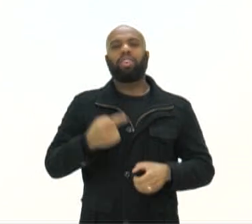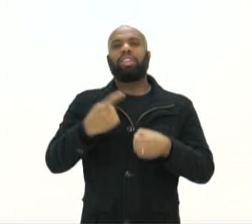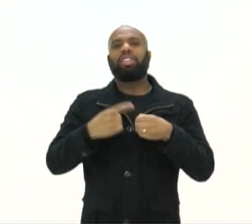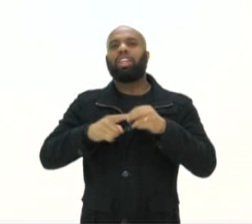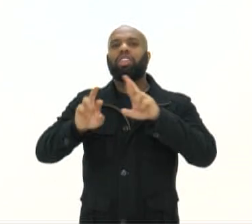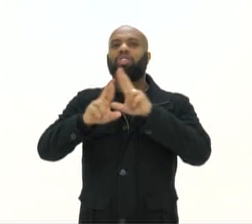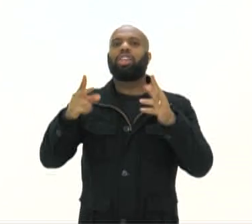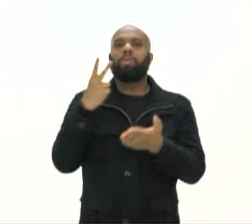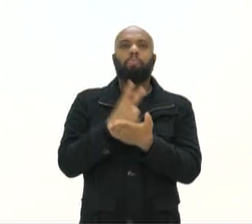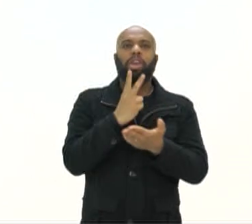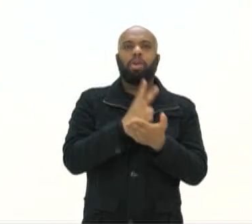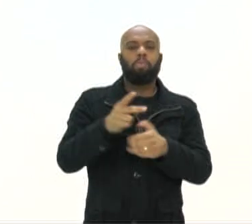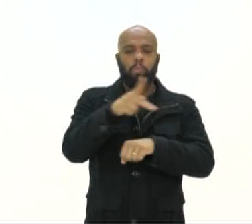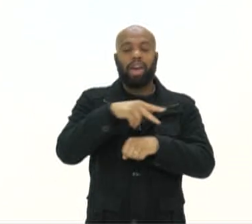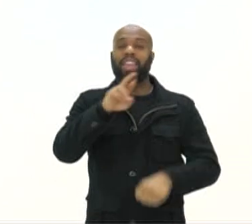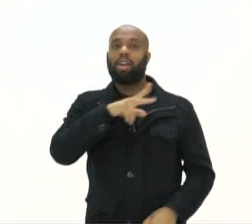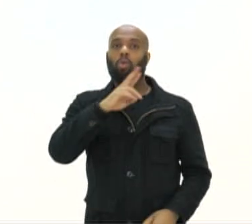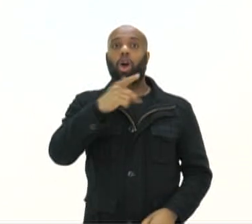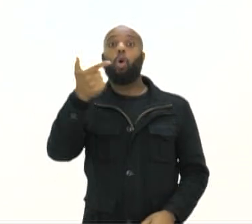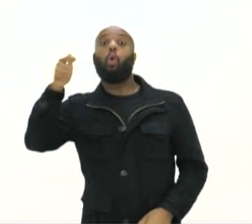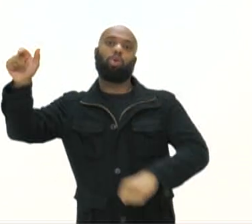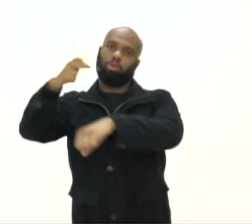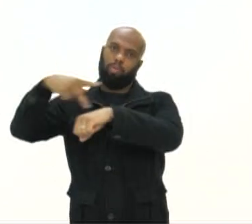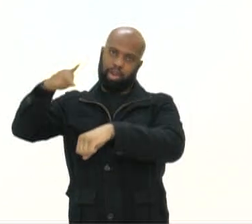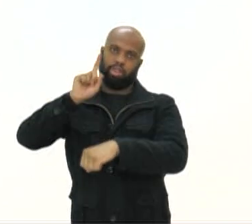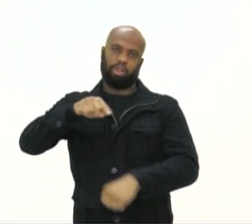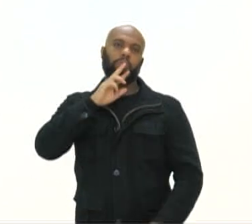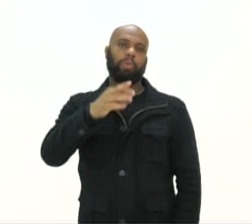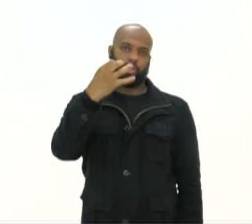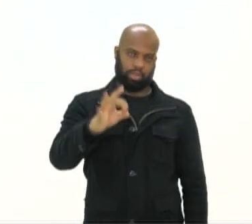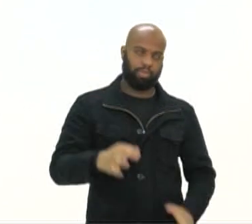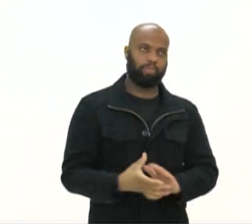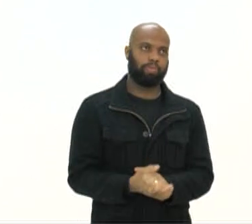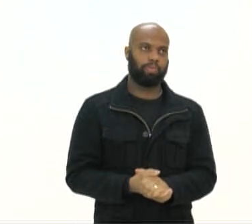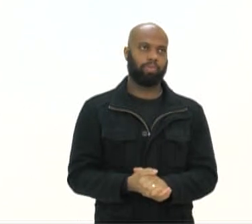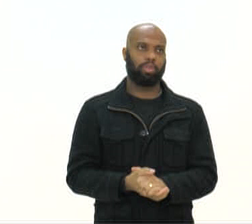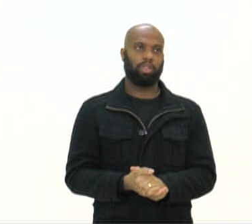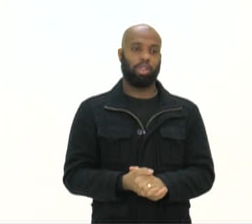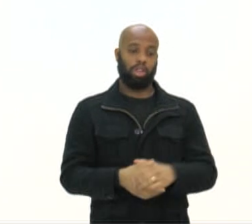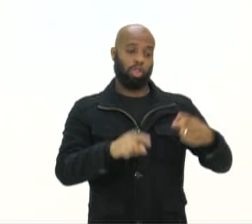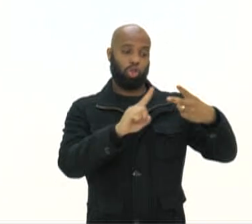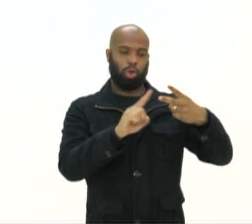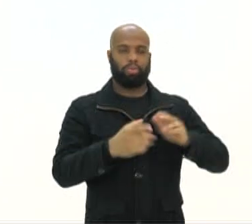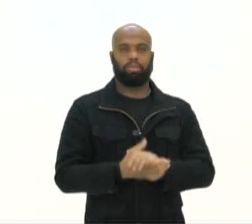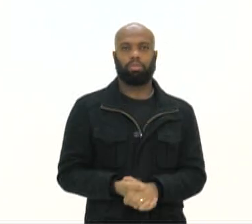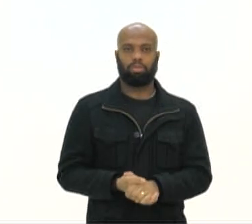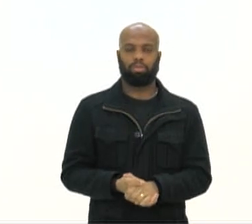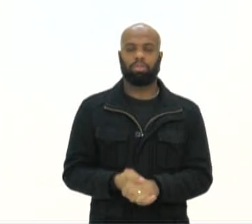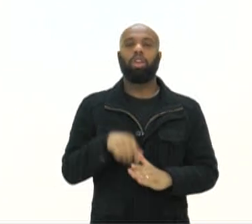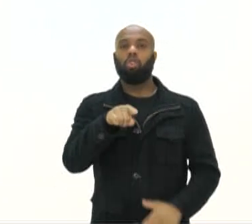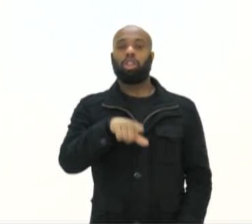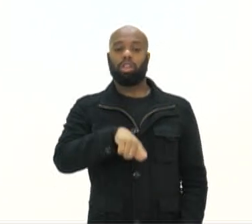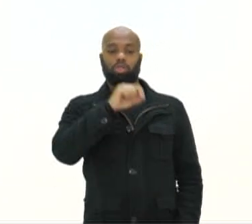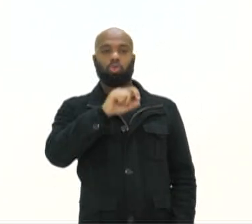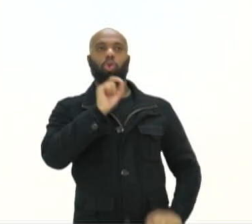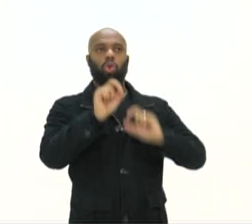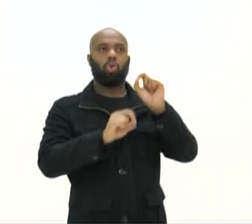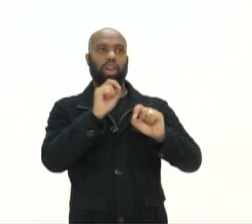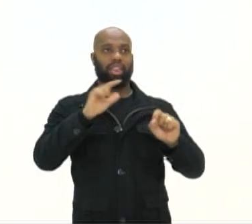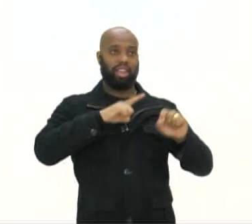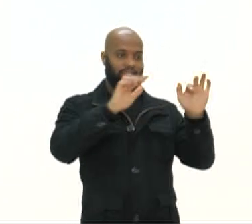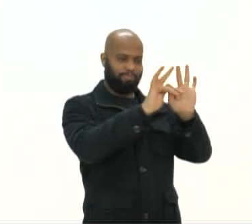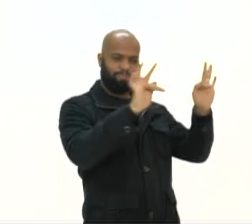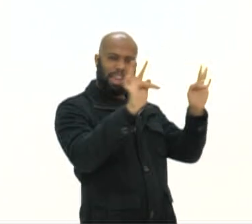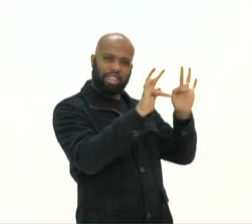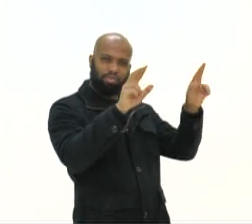mesmo país. Não. Estrangeiro é de um outro país. Eu tinha pedido para você marcar na número 2 o sinônimo da expressão